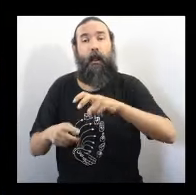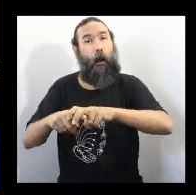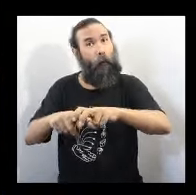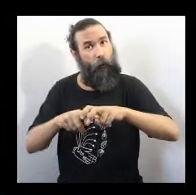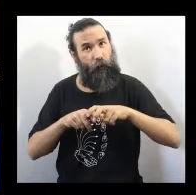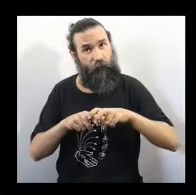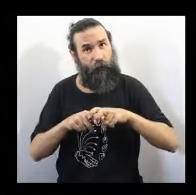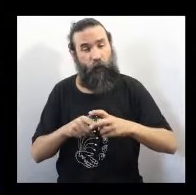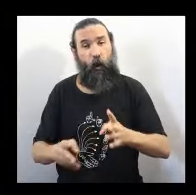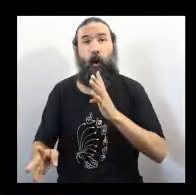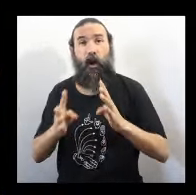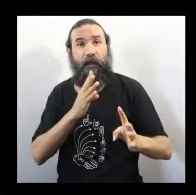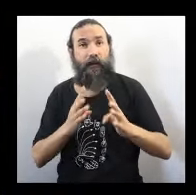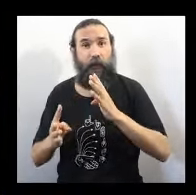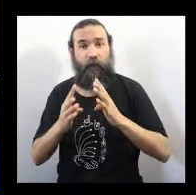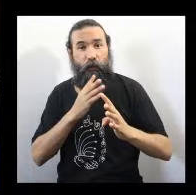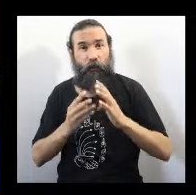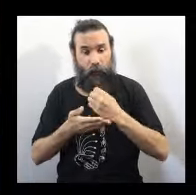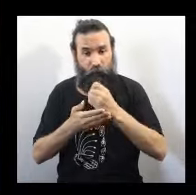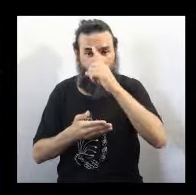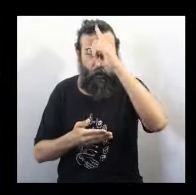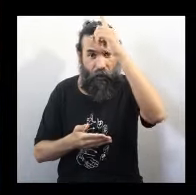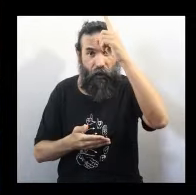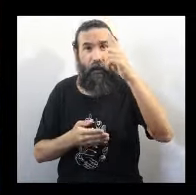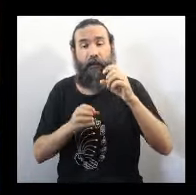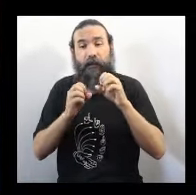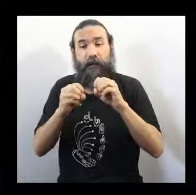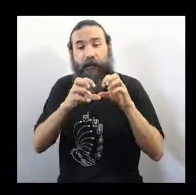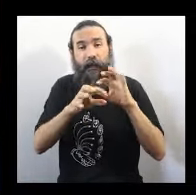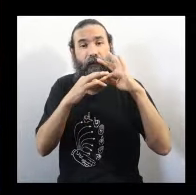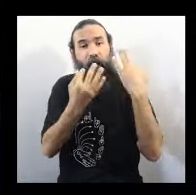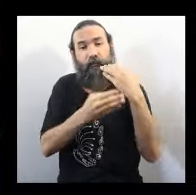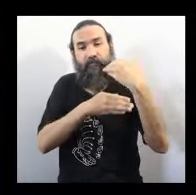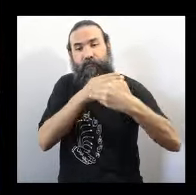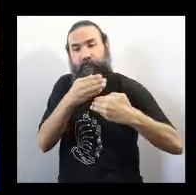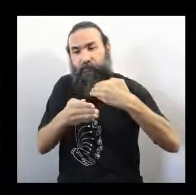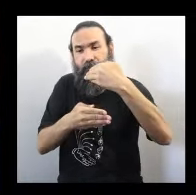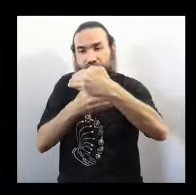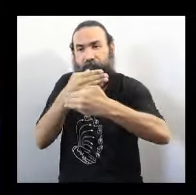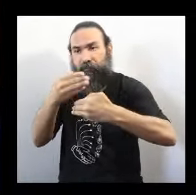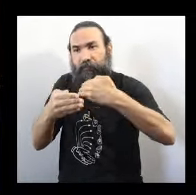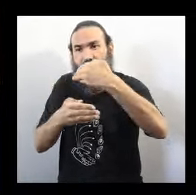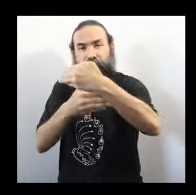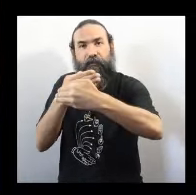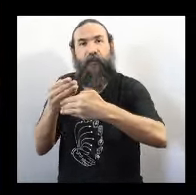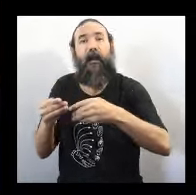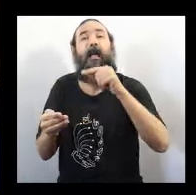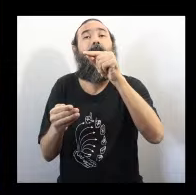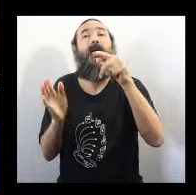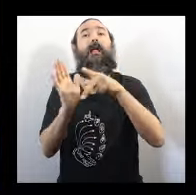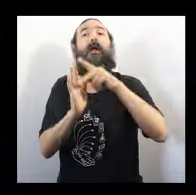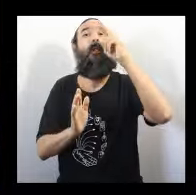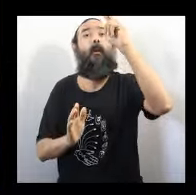e por isso esse saber correu sempre mão a mão passava de boca-a-boca coração para coração e o